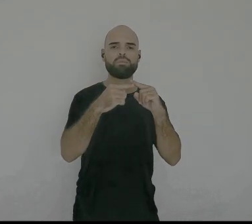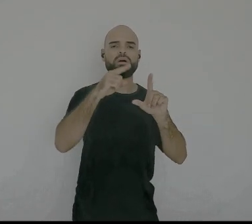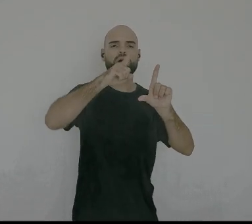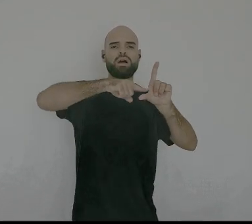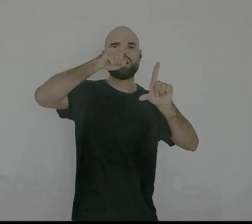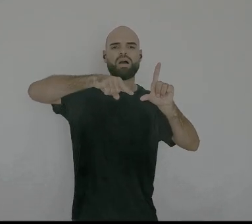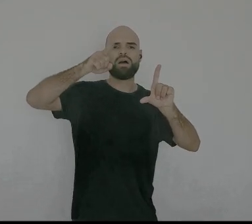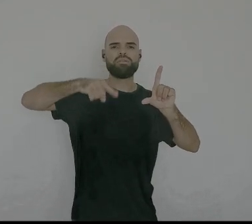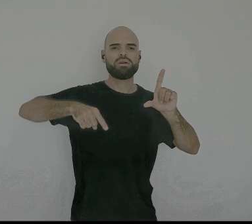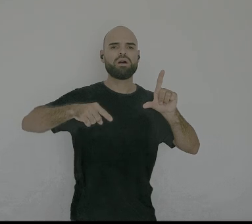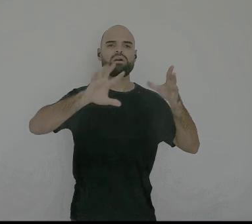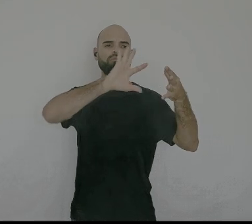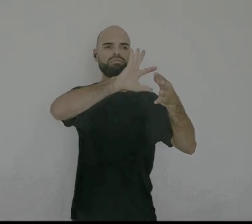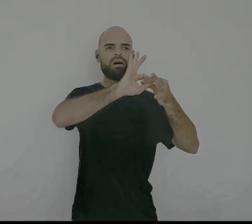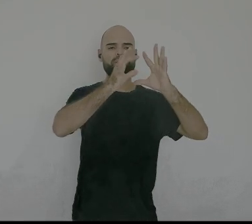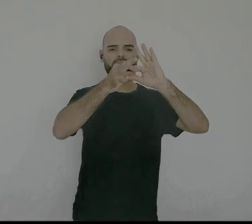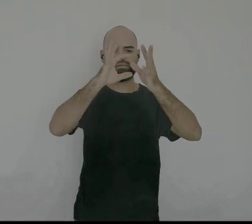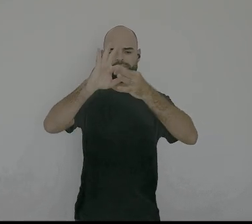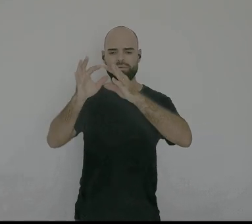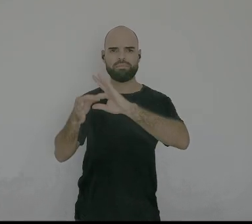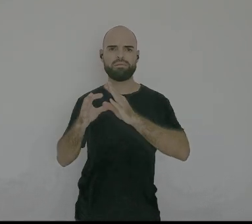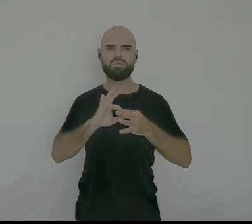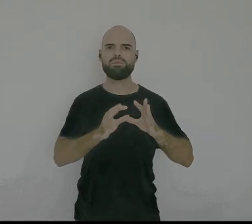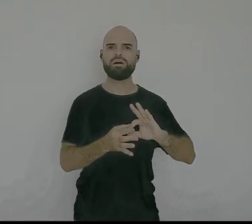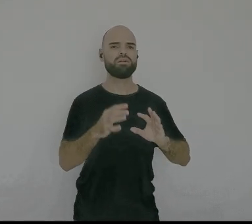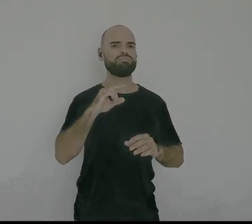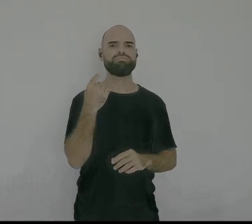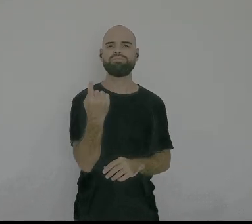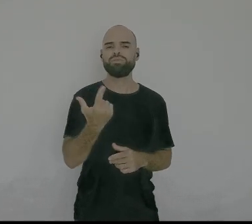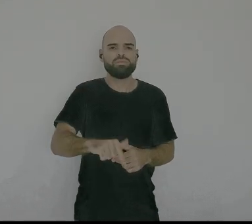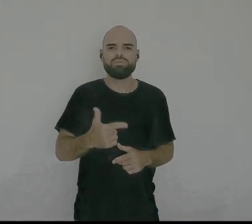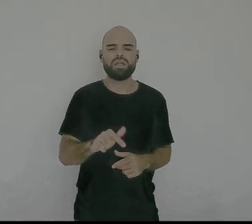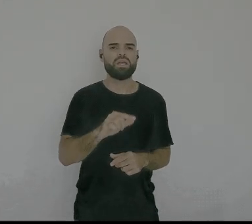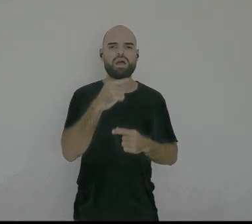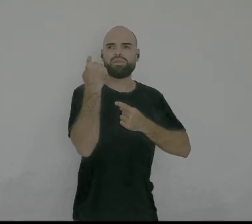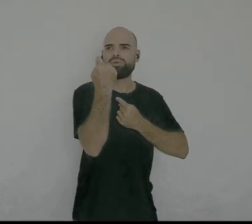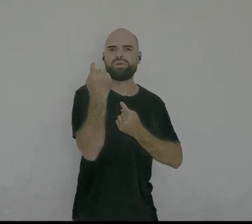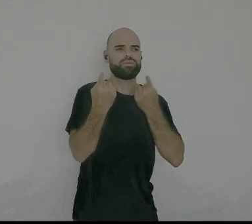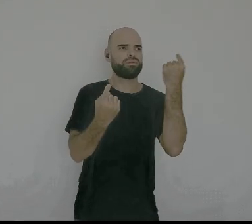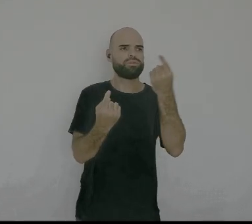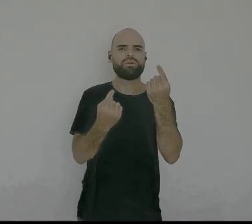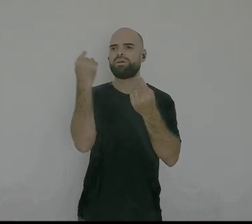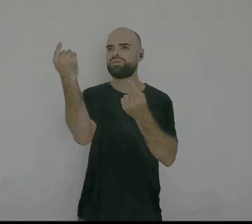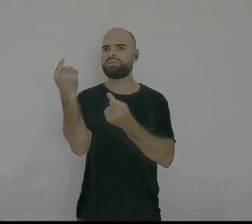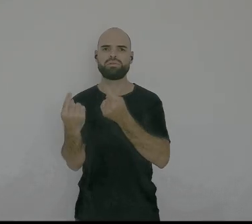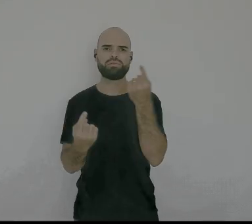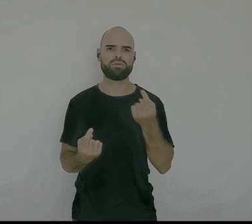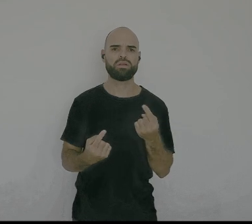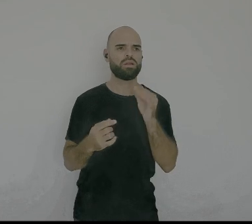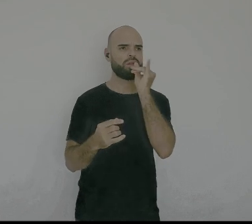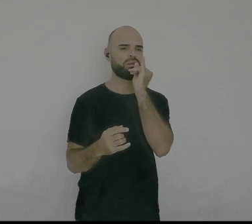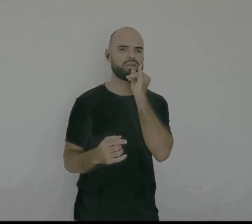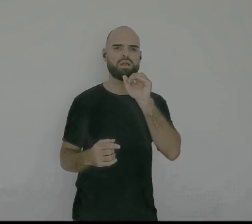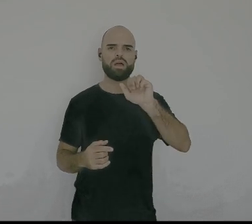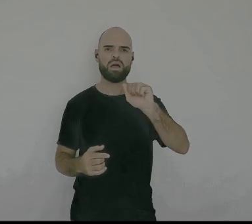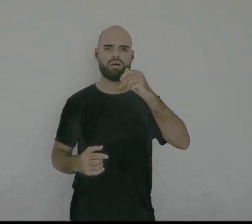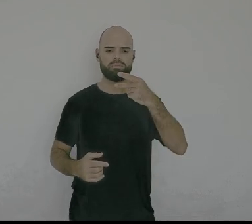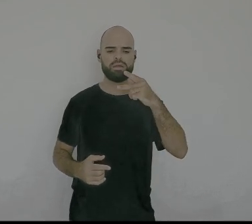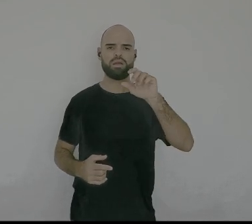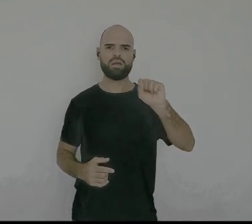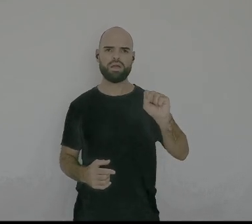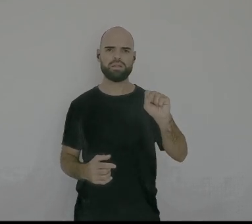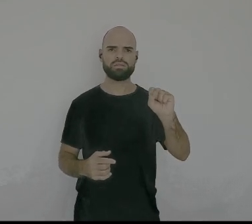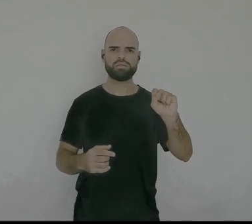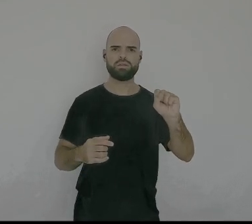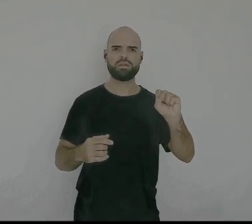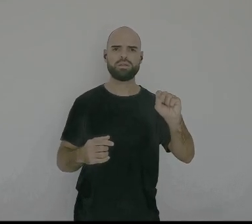médico, e como esse gráfico mostra, não há coordenação entre esses pontos. Cada um é um silos incomunicado com